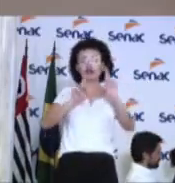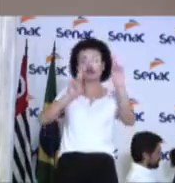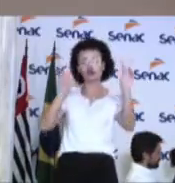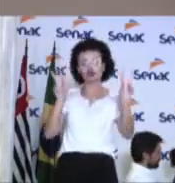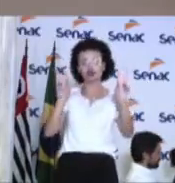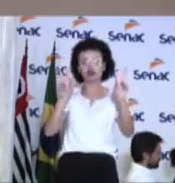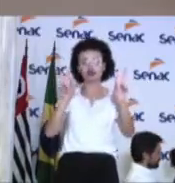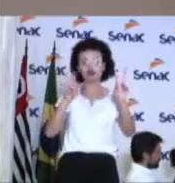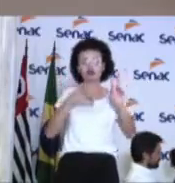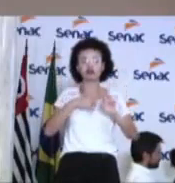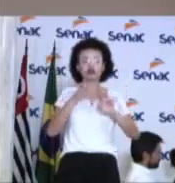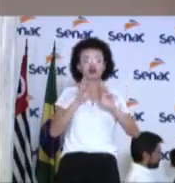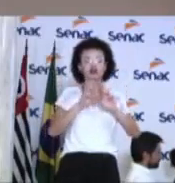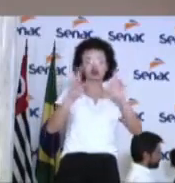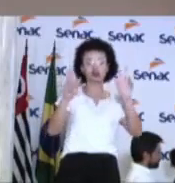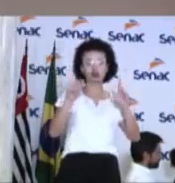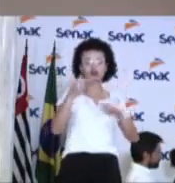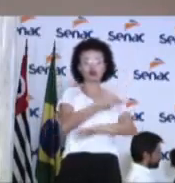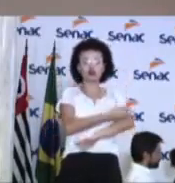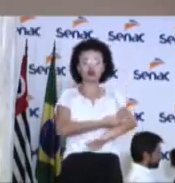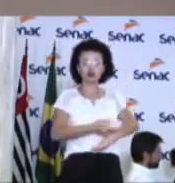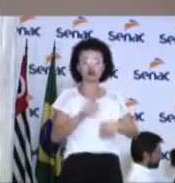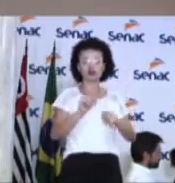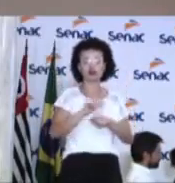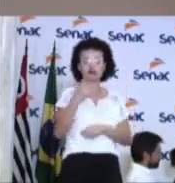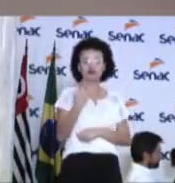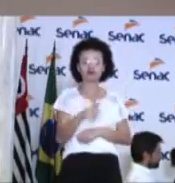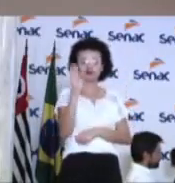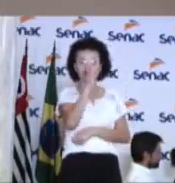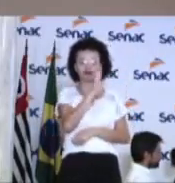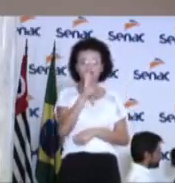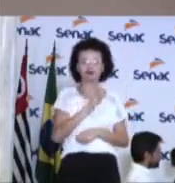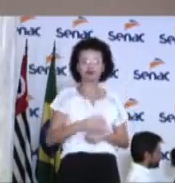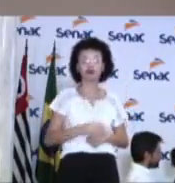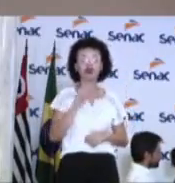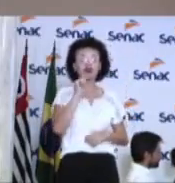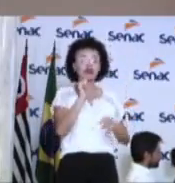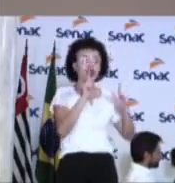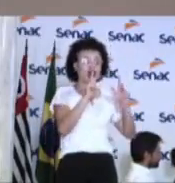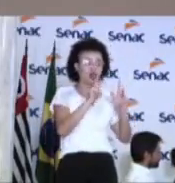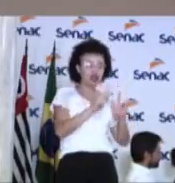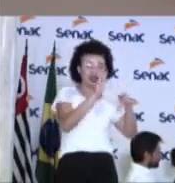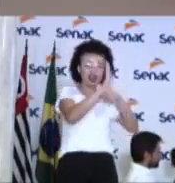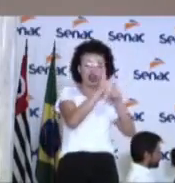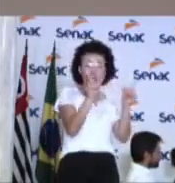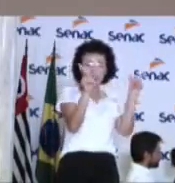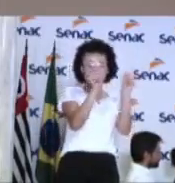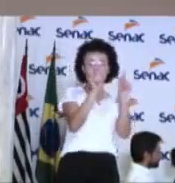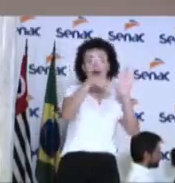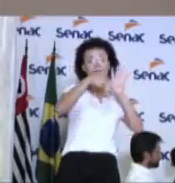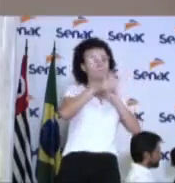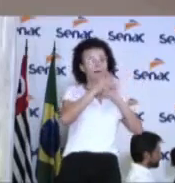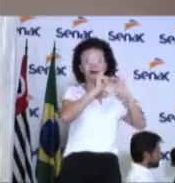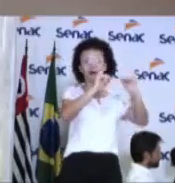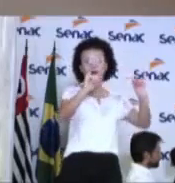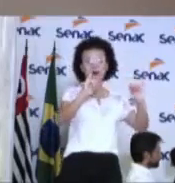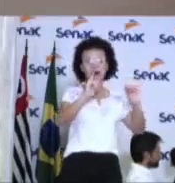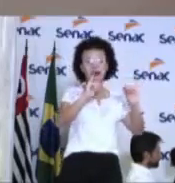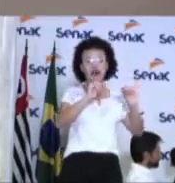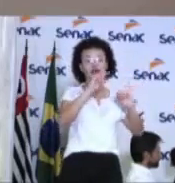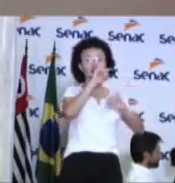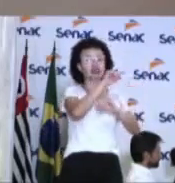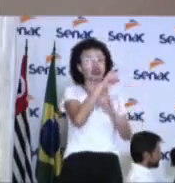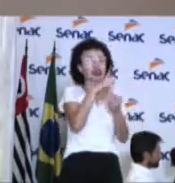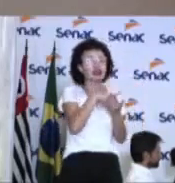de o tipo de projeto que a gente está fazendo, que é a série é a campanha. Então ela tem algumas responsabilidades